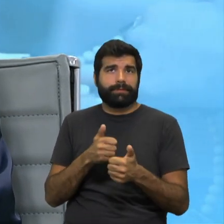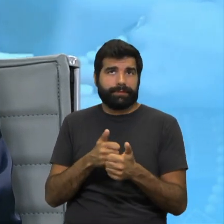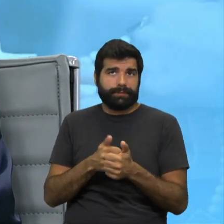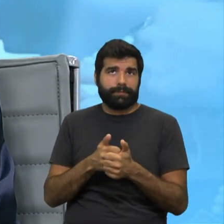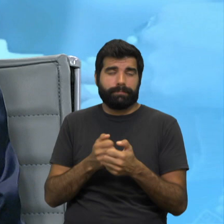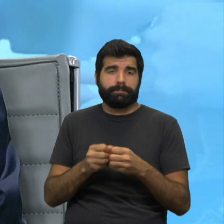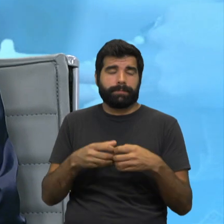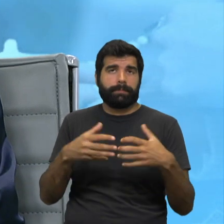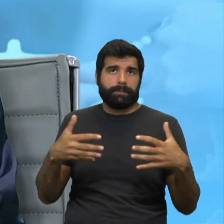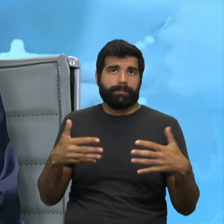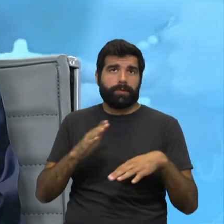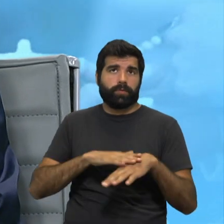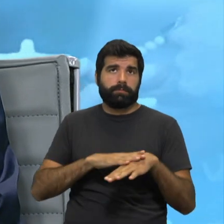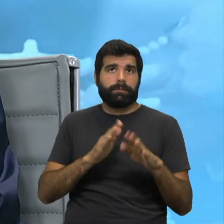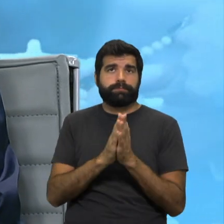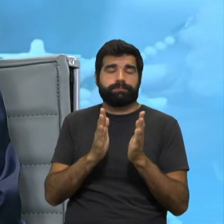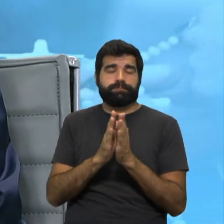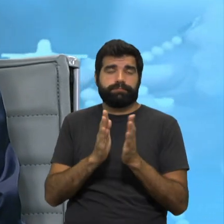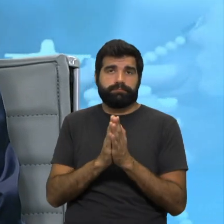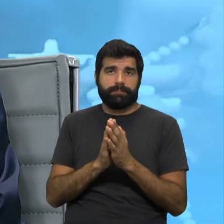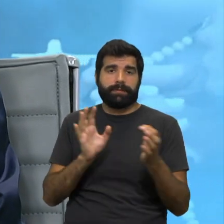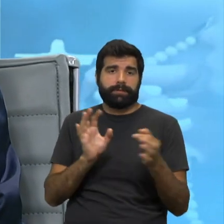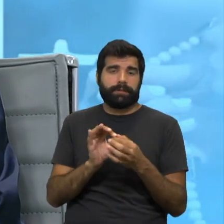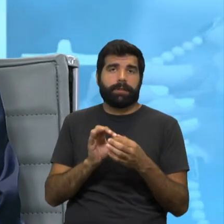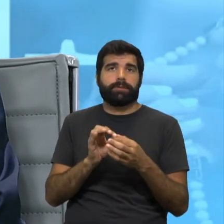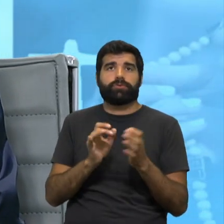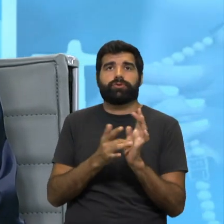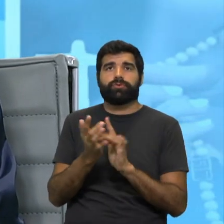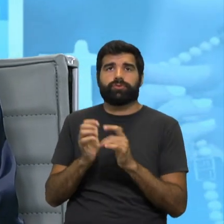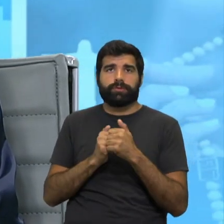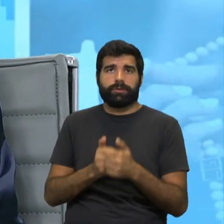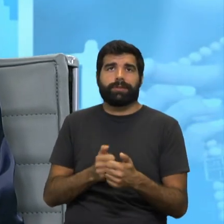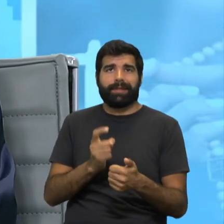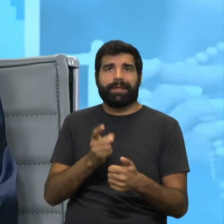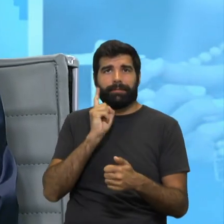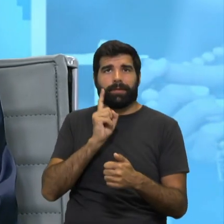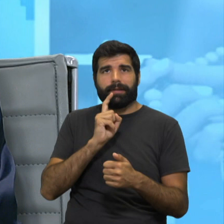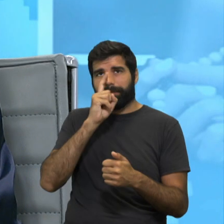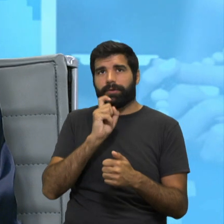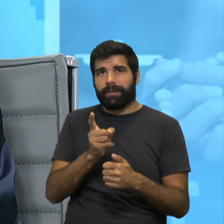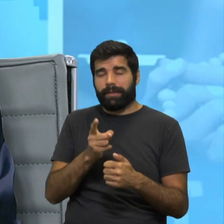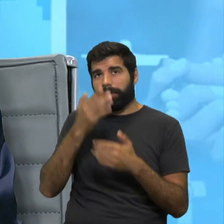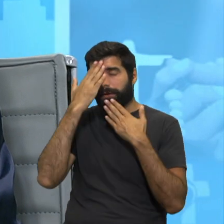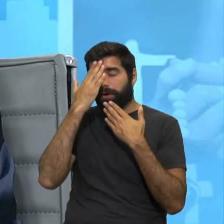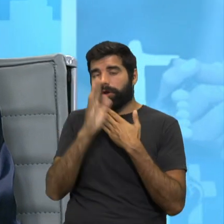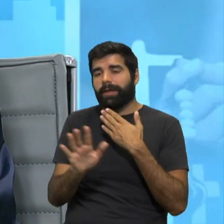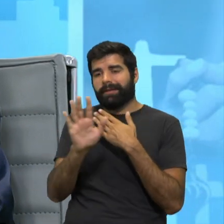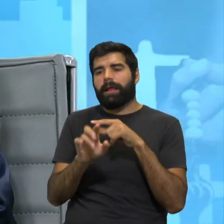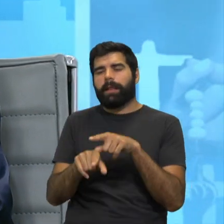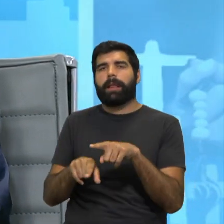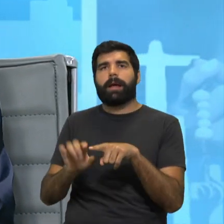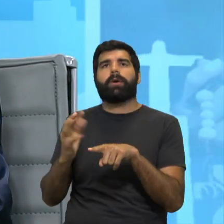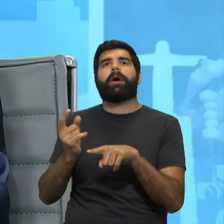perseguição religiosa sobre a comunidade cristã e não nos podemos esquecer do que continua a acontecer no Médio Oriente e portanto,